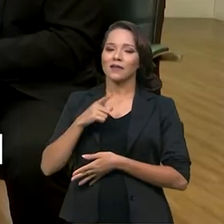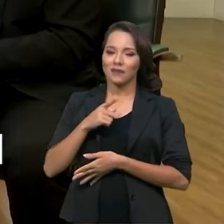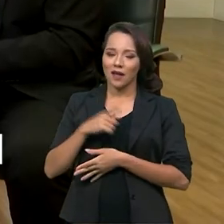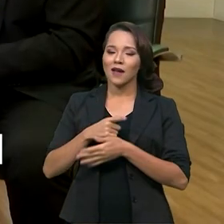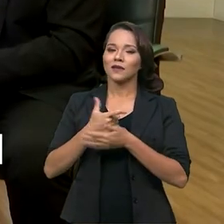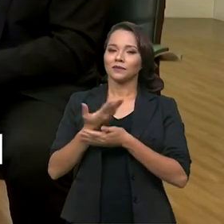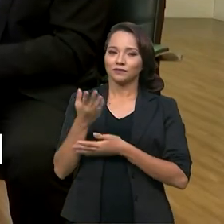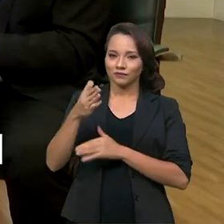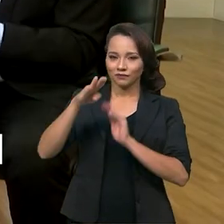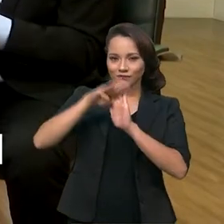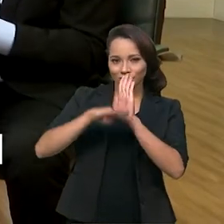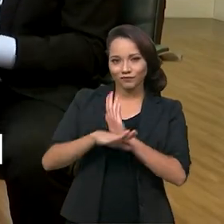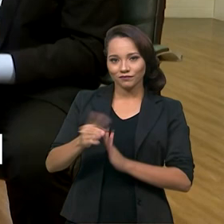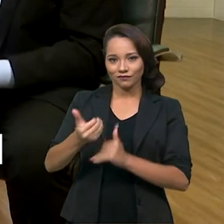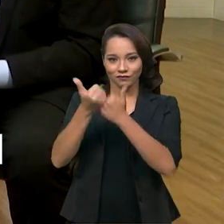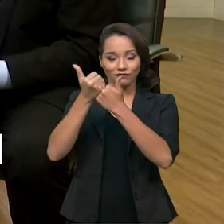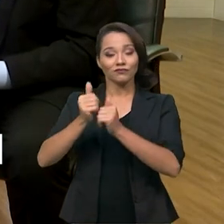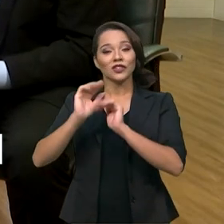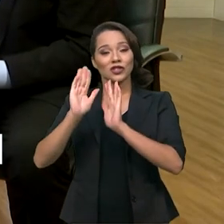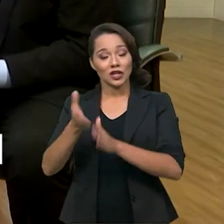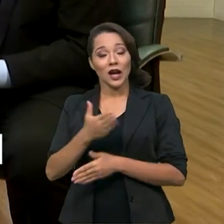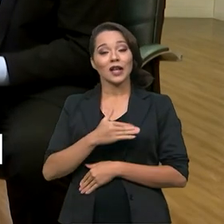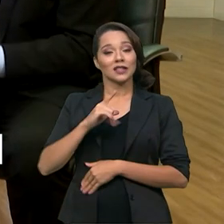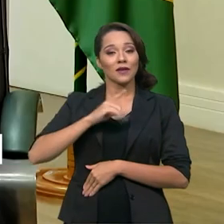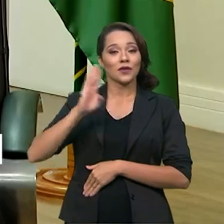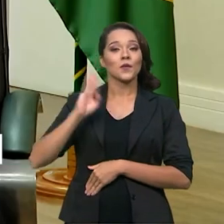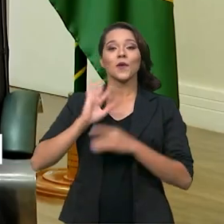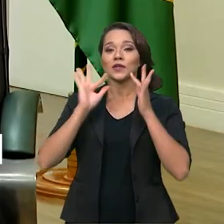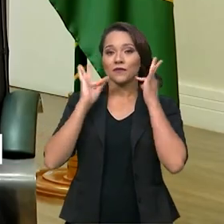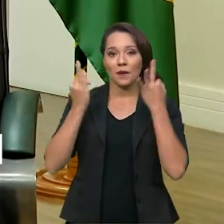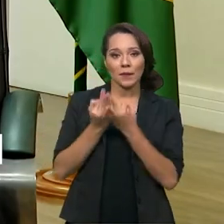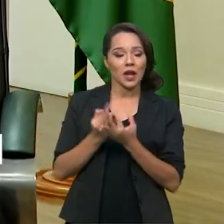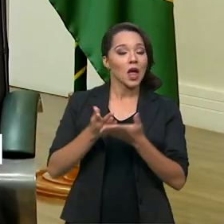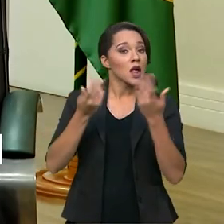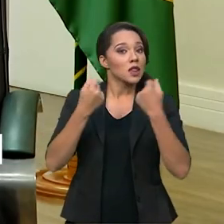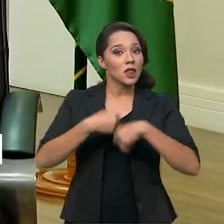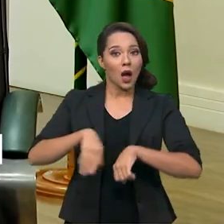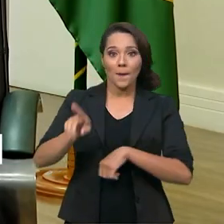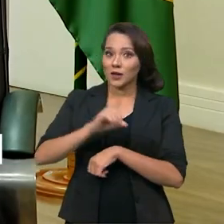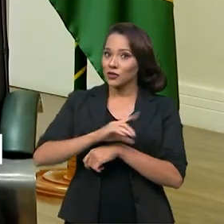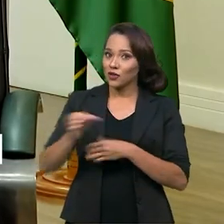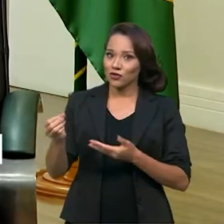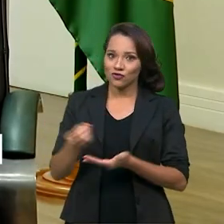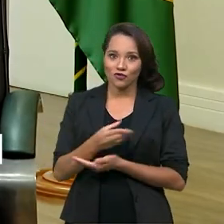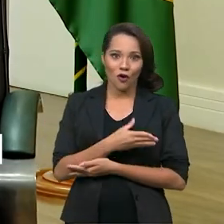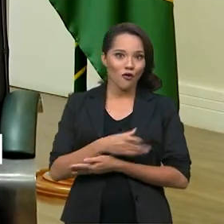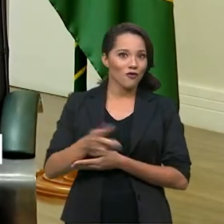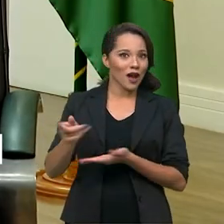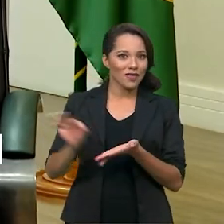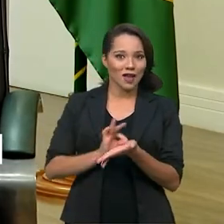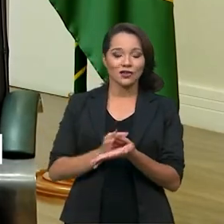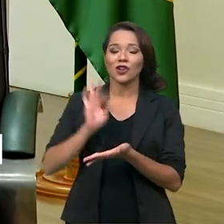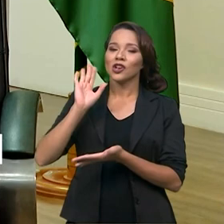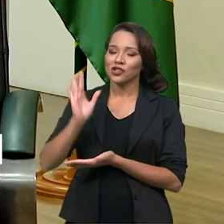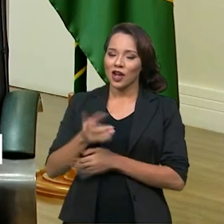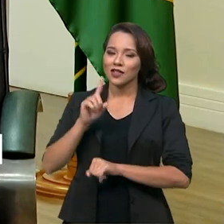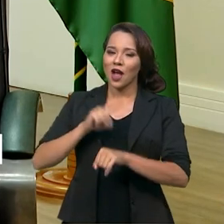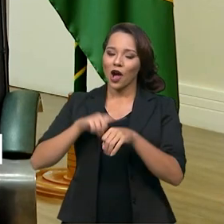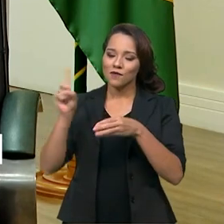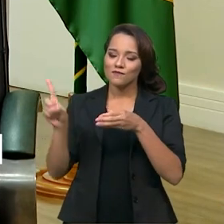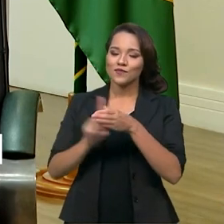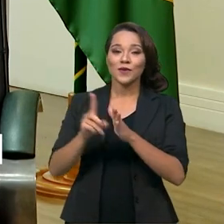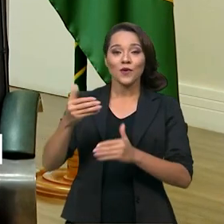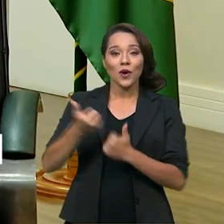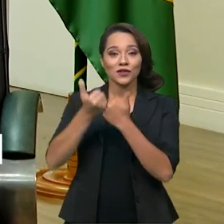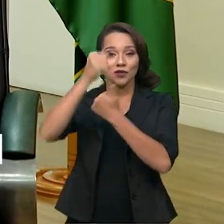com o programa, aqueles que já estavam no Bolsa Família, que sem necessidade de novo cadastro, já estão naturalmente contemplados com o